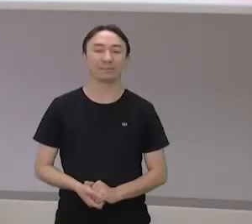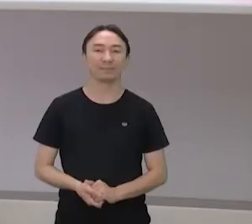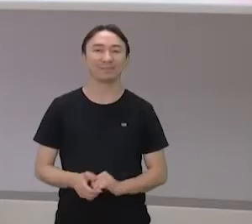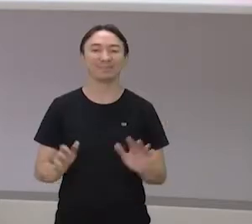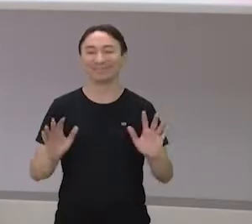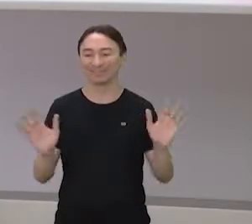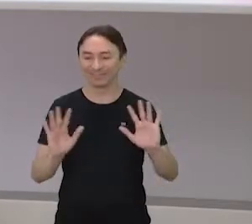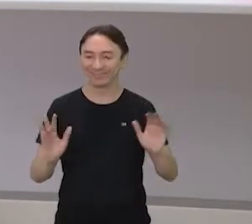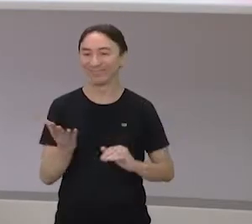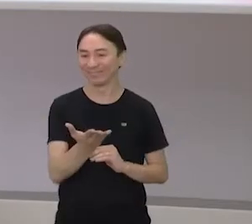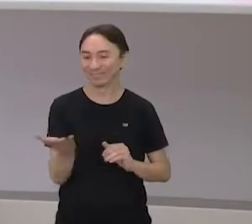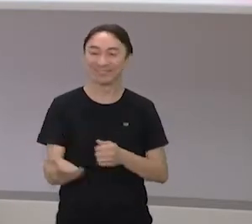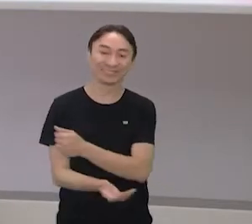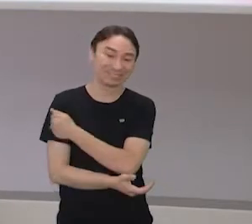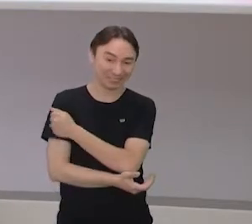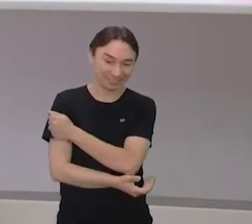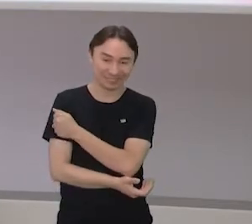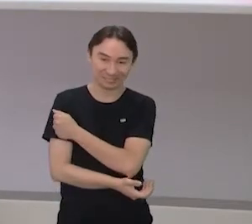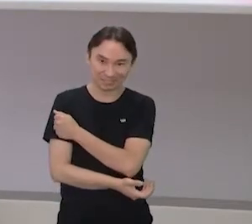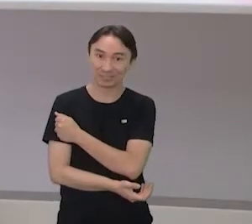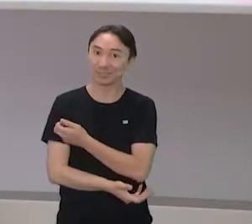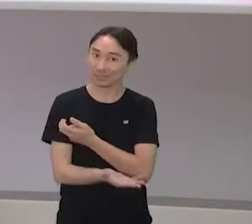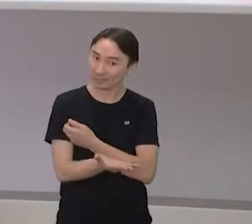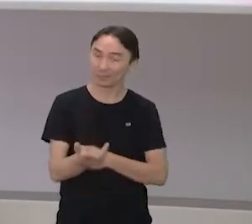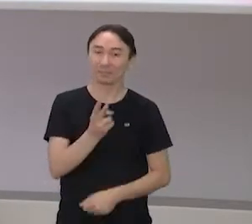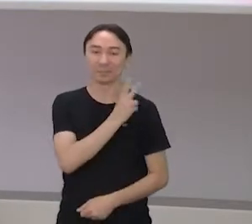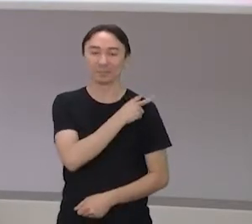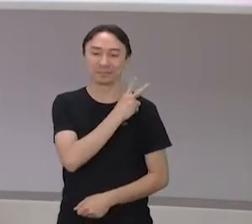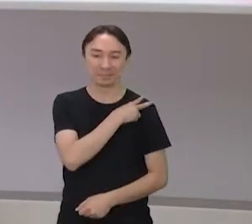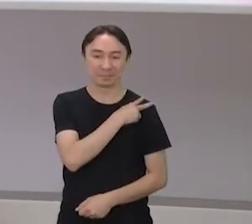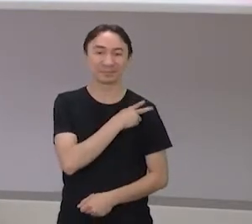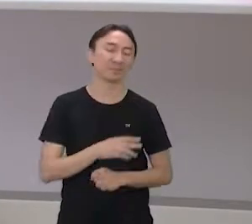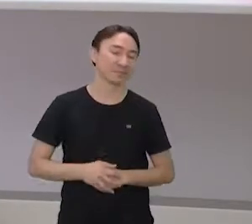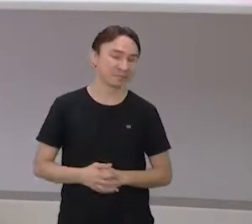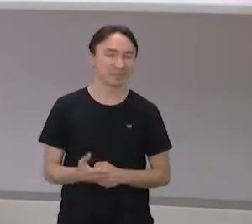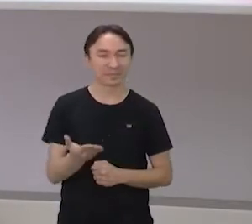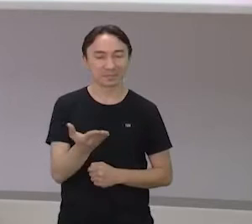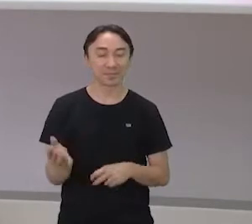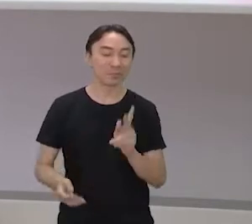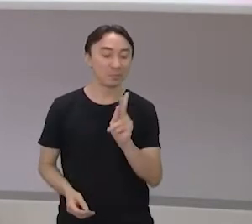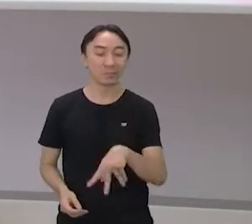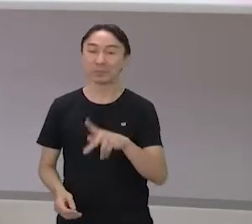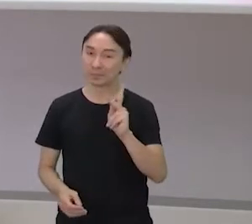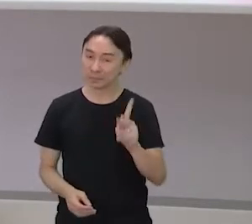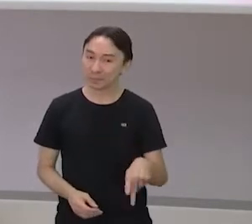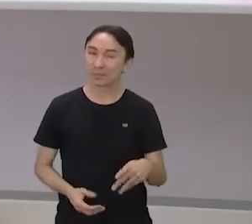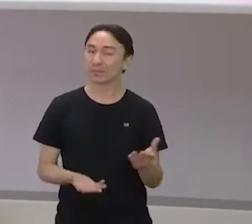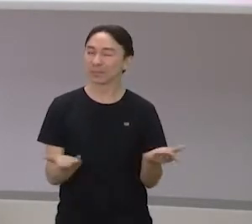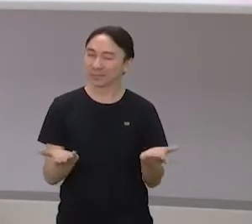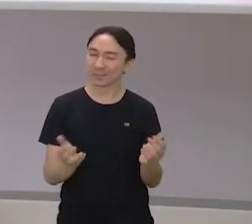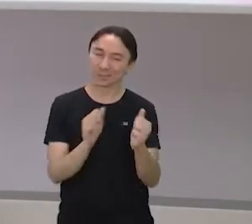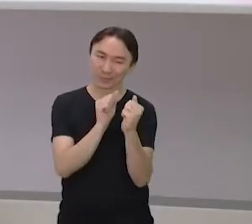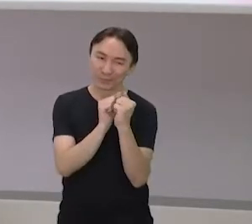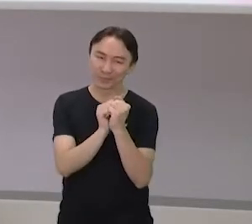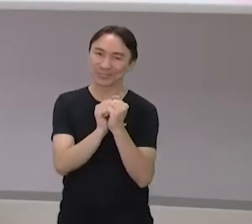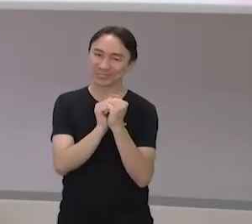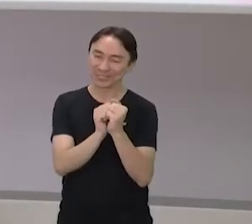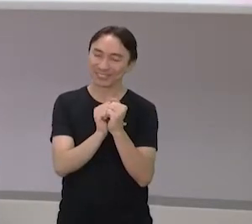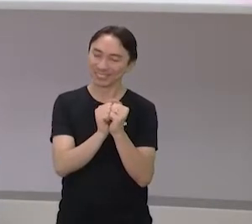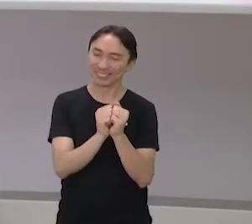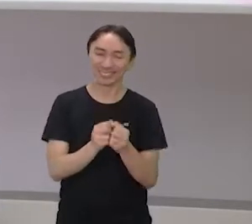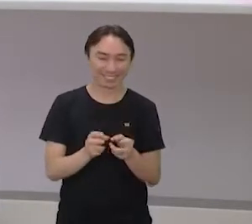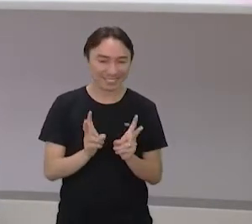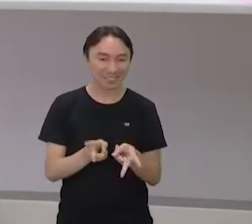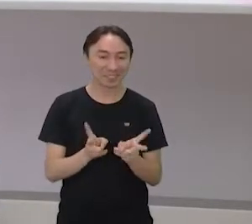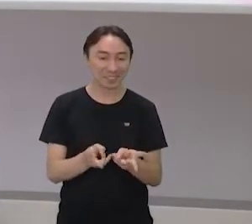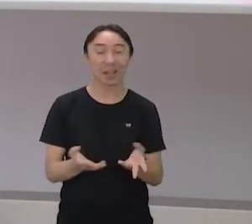Olá, estudantes da segunda série do novo ensino médio, professores que sempre nos acompanham. Estamos aqui